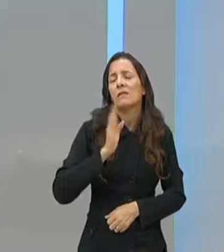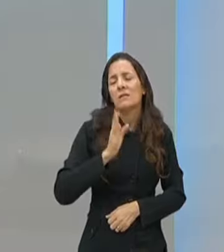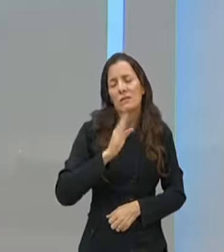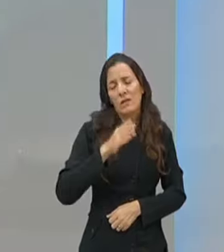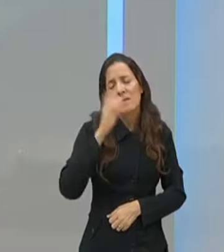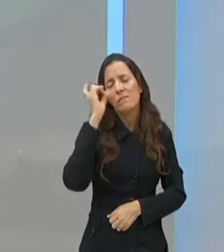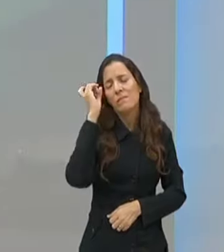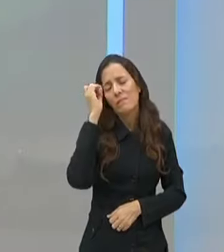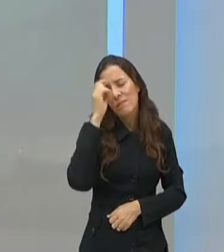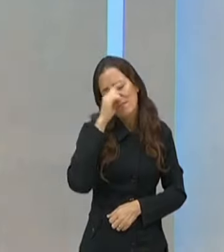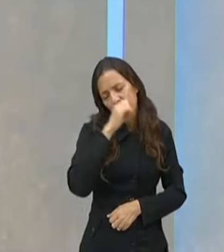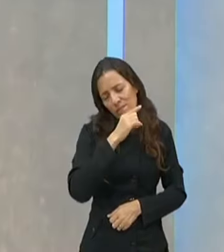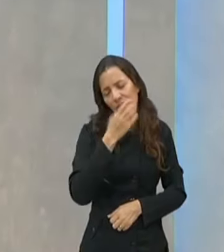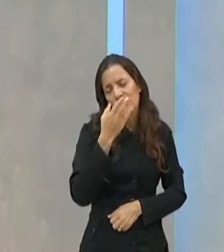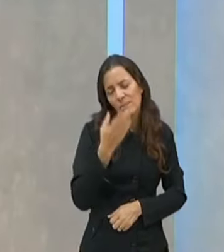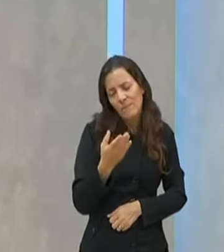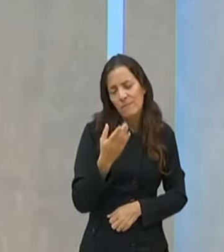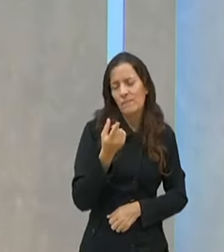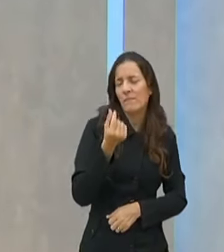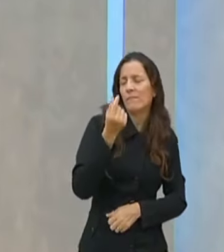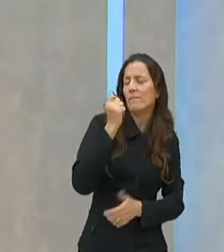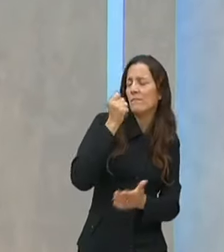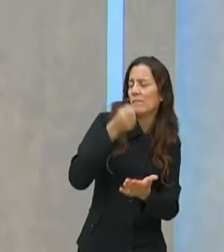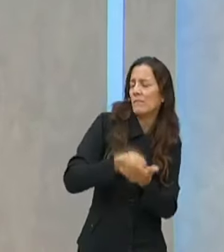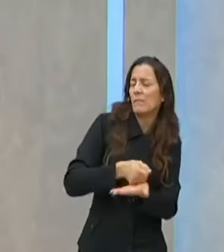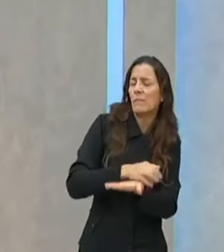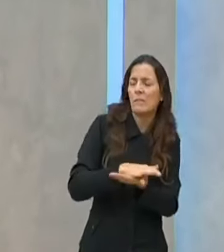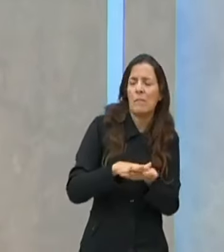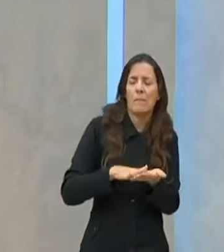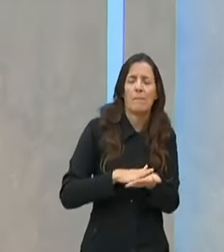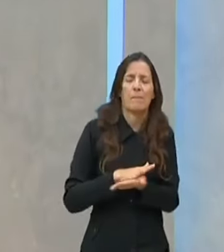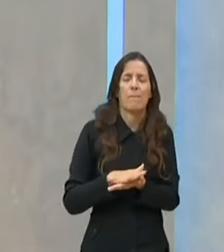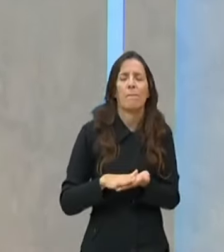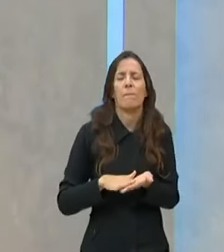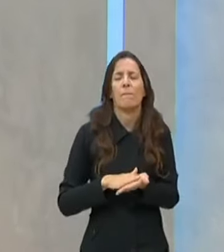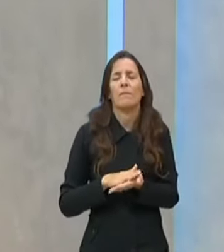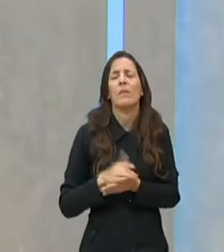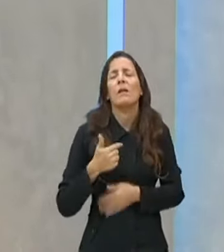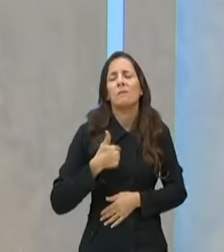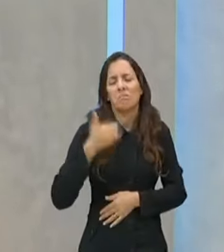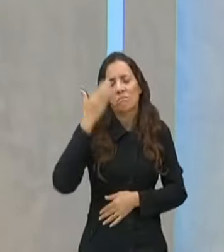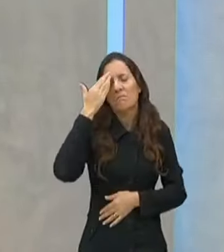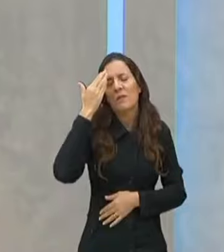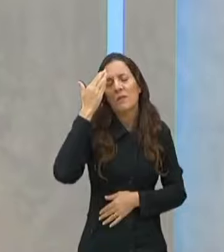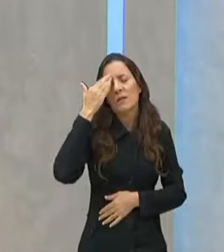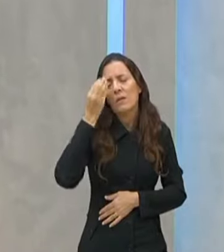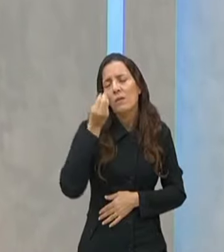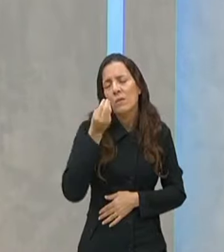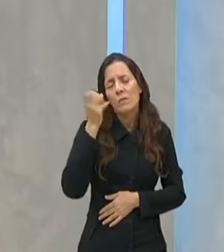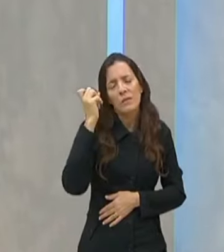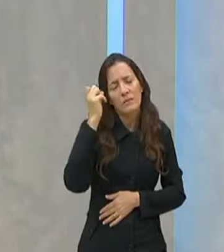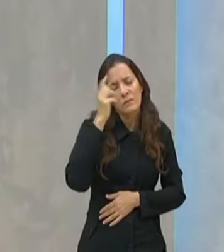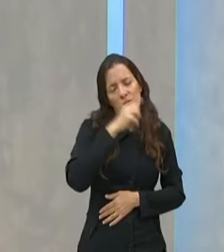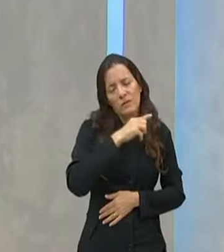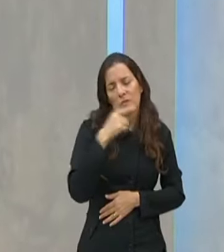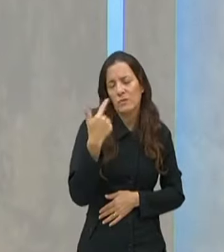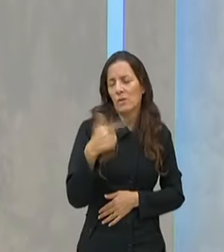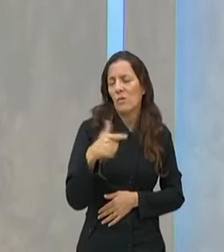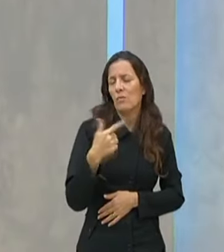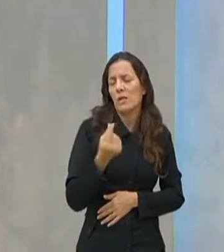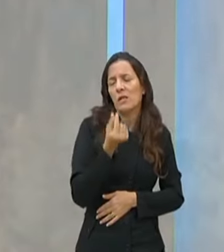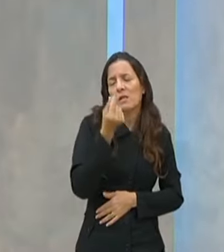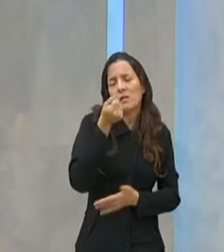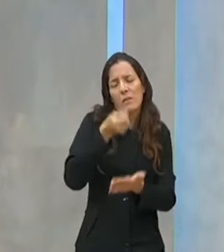do sofrimento deste que ora comigo. Alguém que está sofrendo com a enfermidade, desenganado